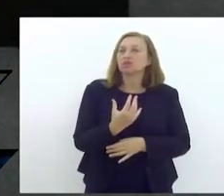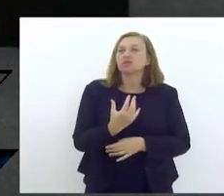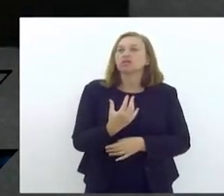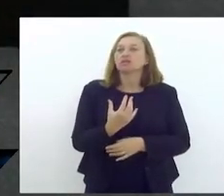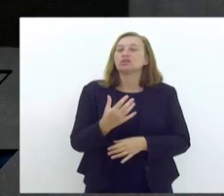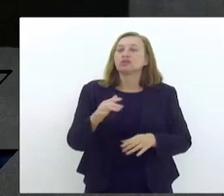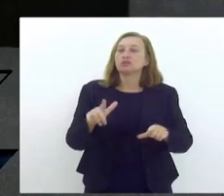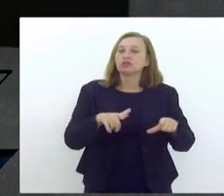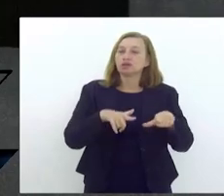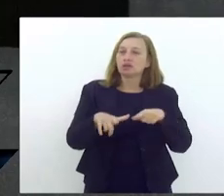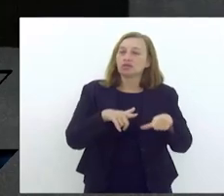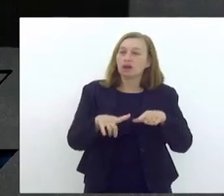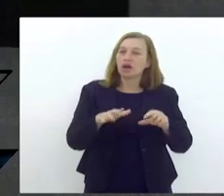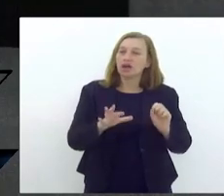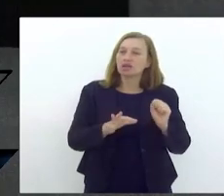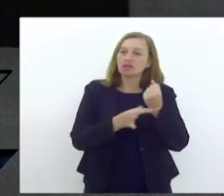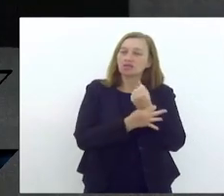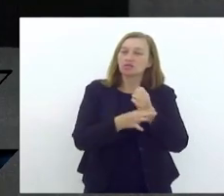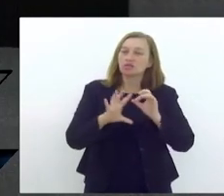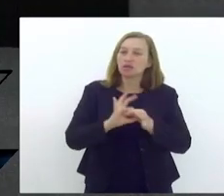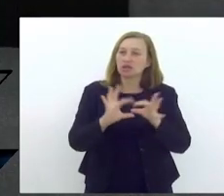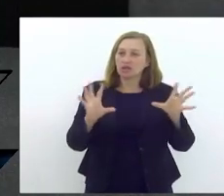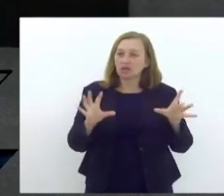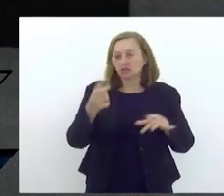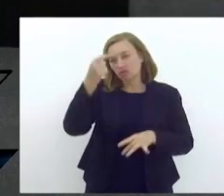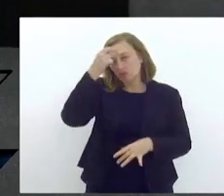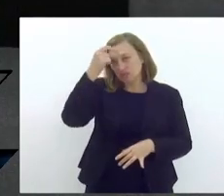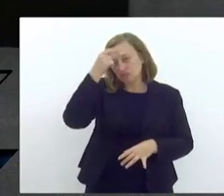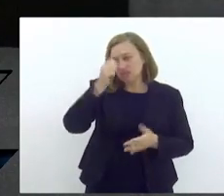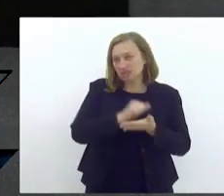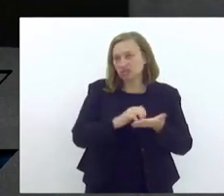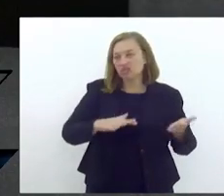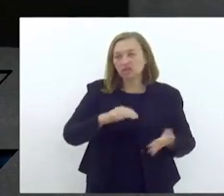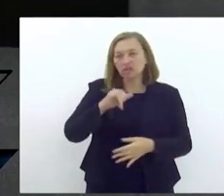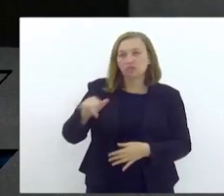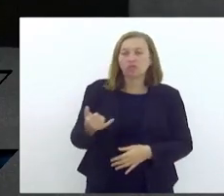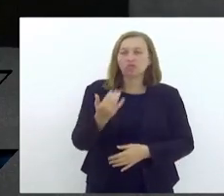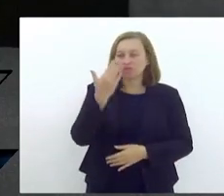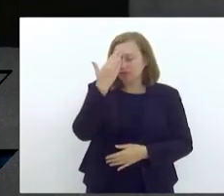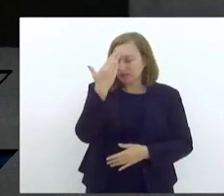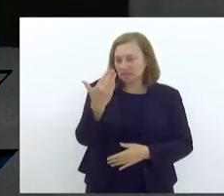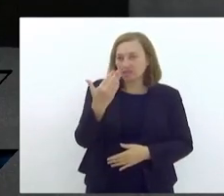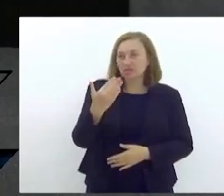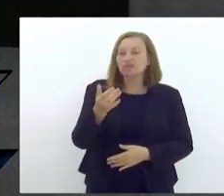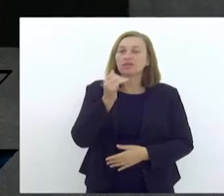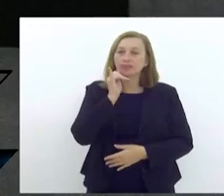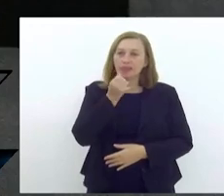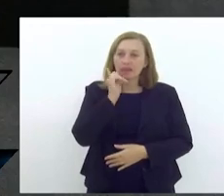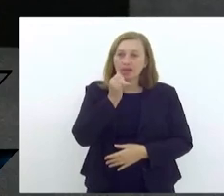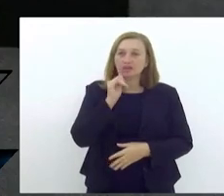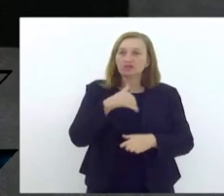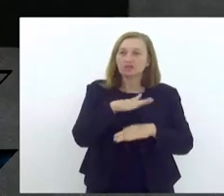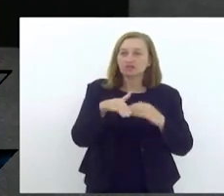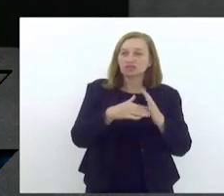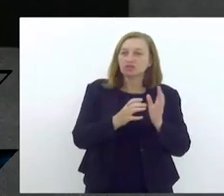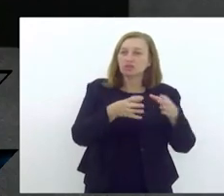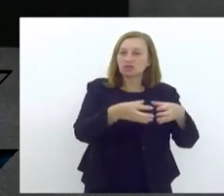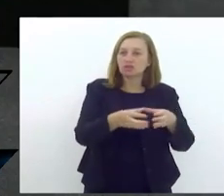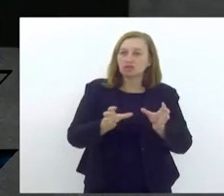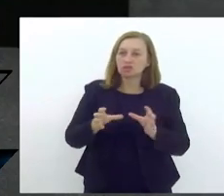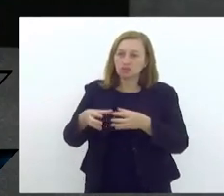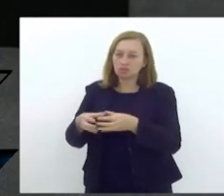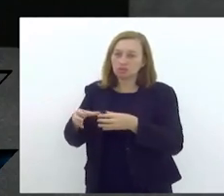livre seguro e consciente dessa atividade aproveito para agradecer os relatores de todas as comissões